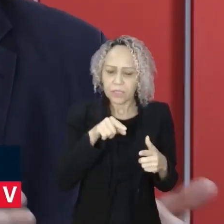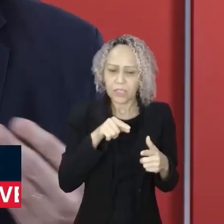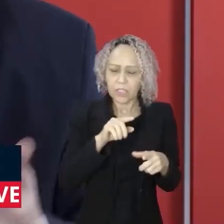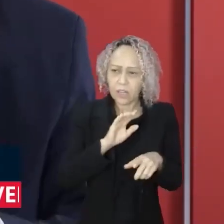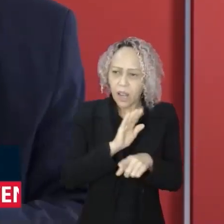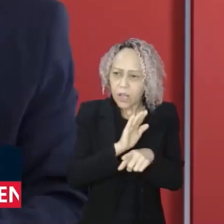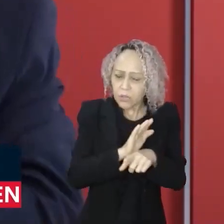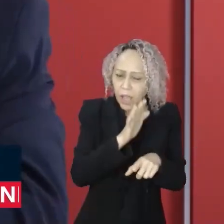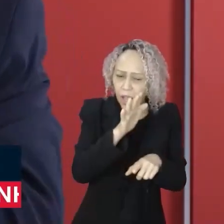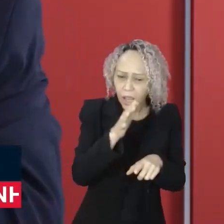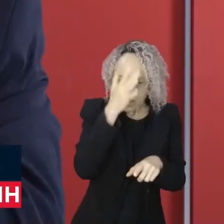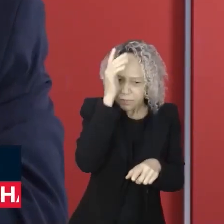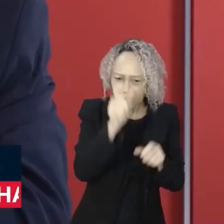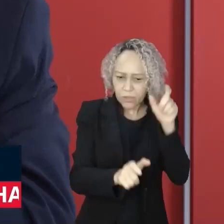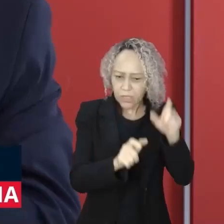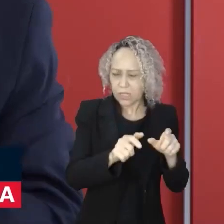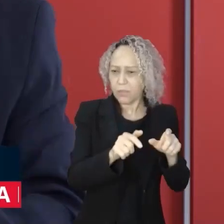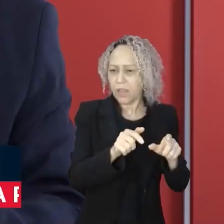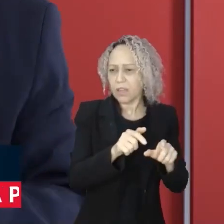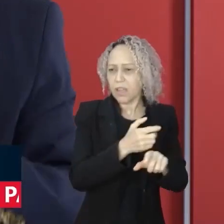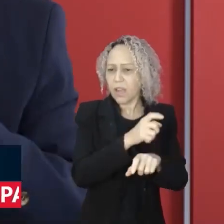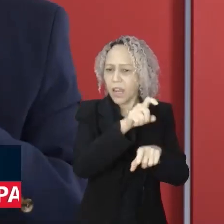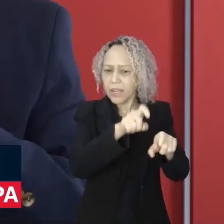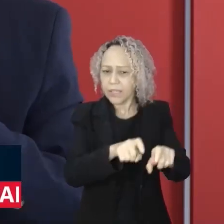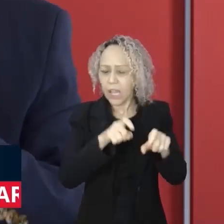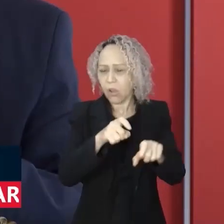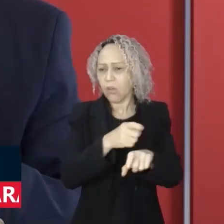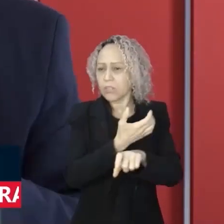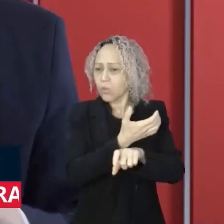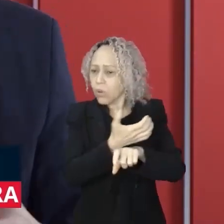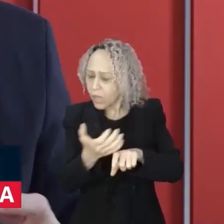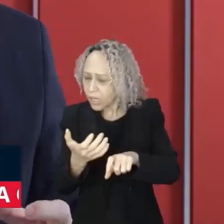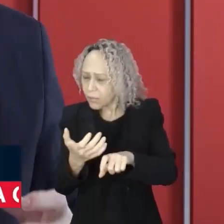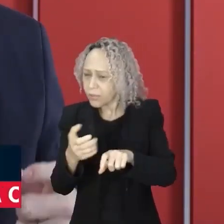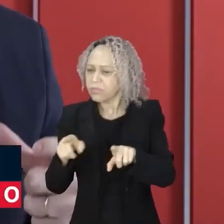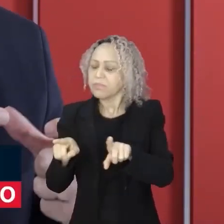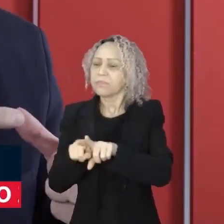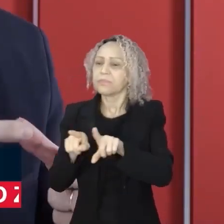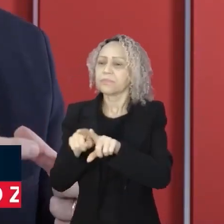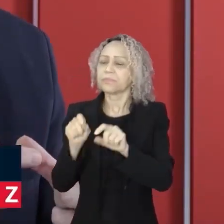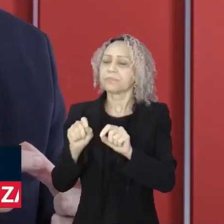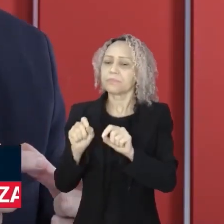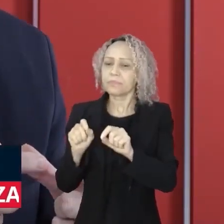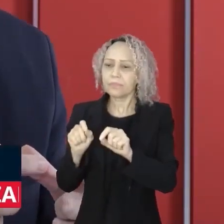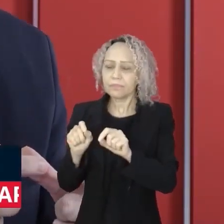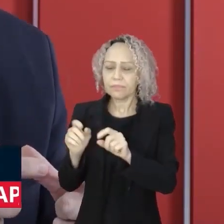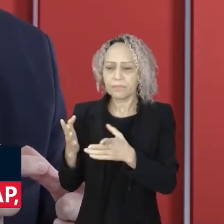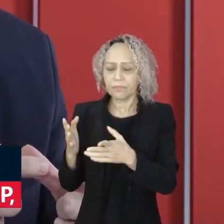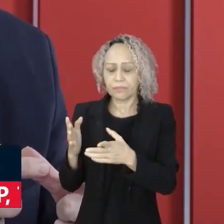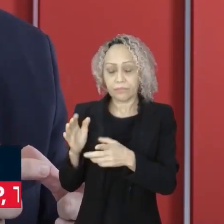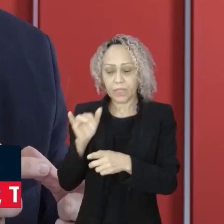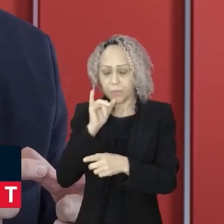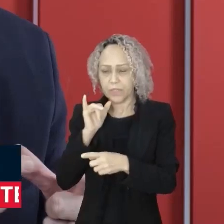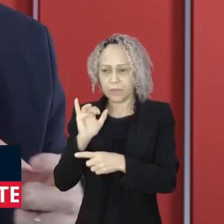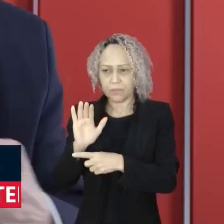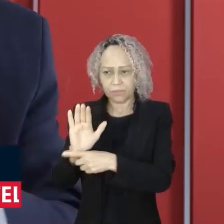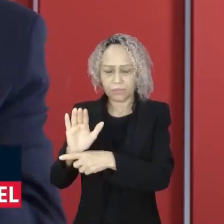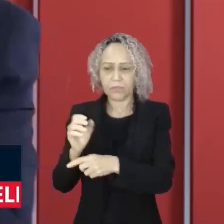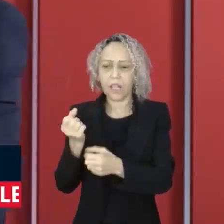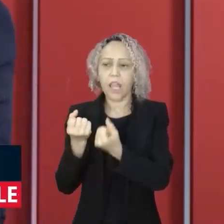tá? E vamos estimular a indústria. Então, esse programa do Mais Alimentos, que dá um juro menor para quem compra um